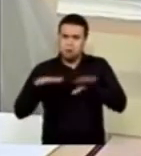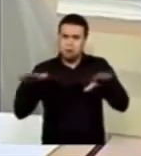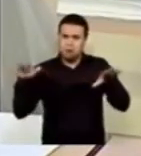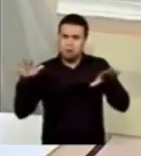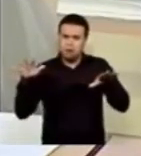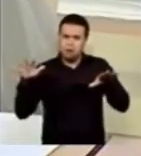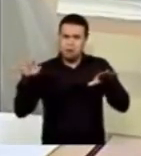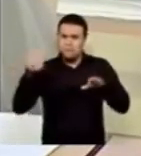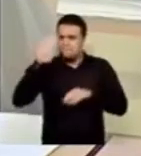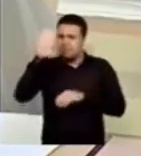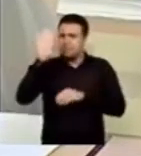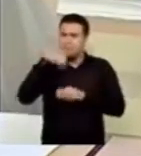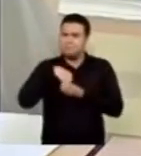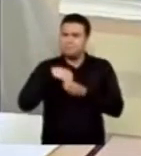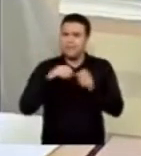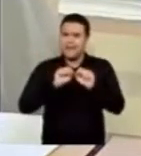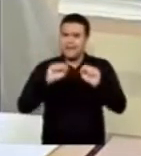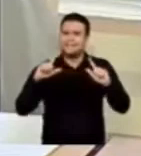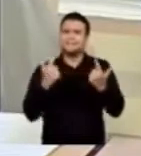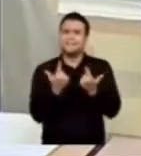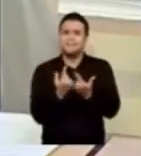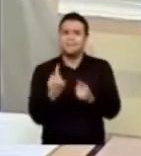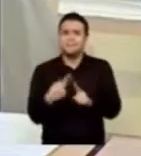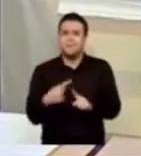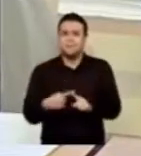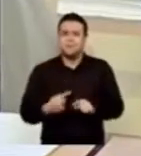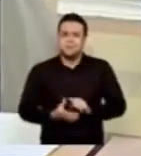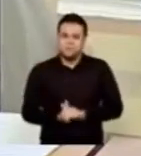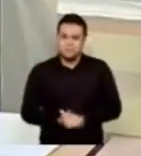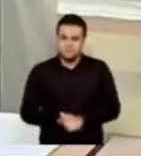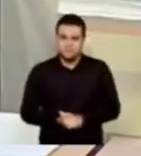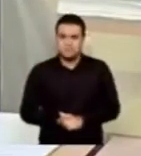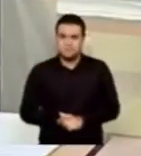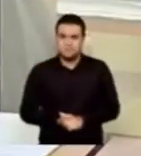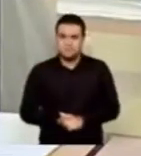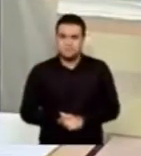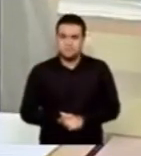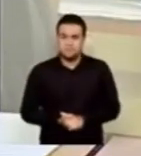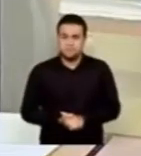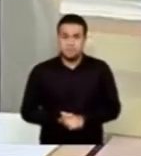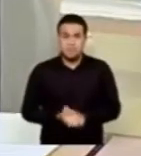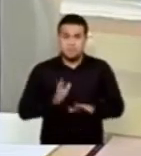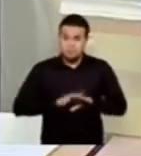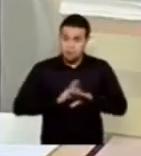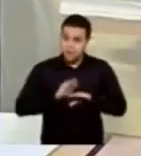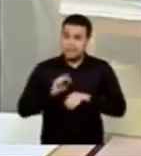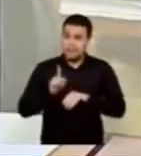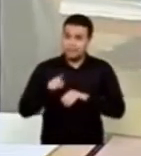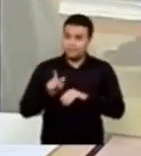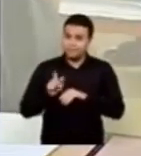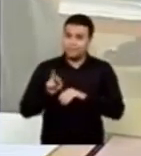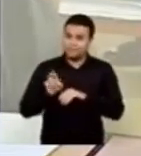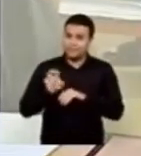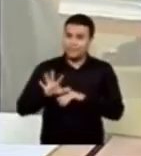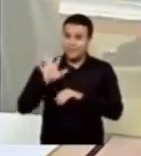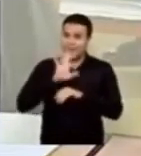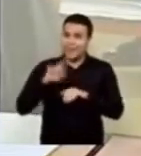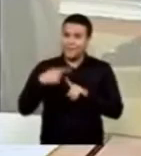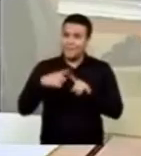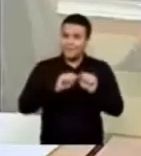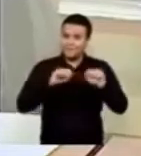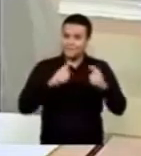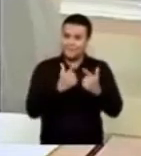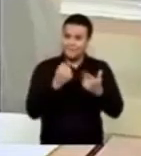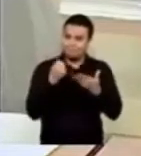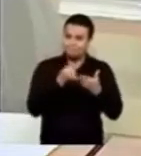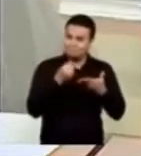assembleias legislativas. Por que isso ocorreu? Tudo isso contou, em geral, com o apoio das assembleias legislativas. Nós